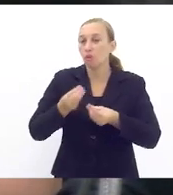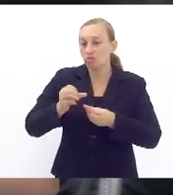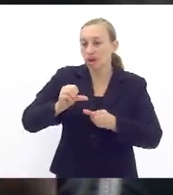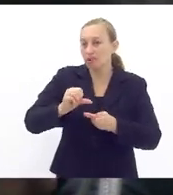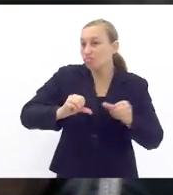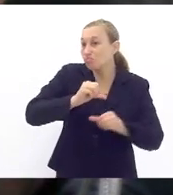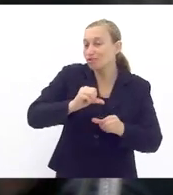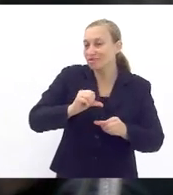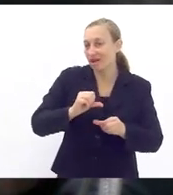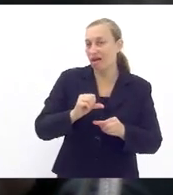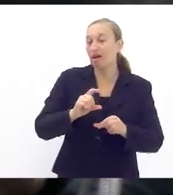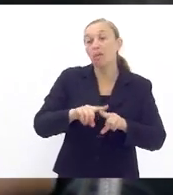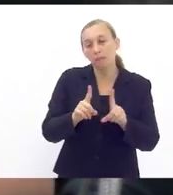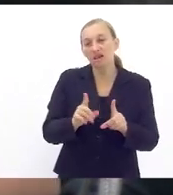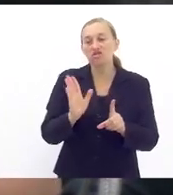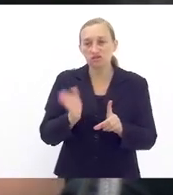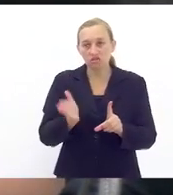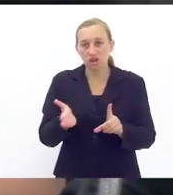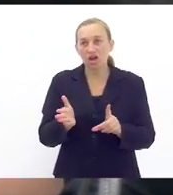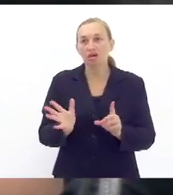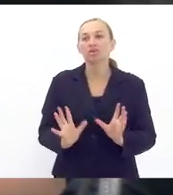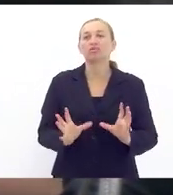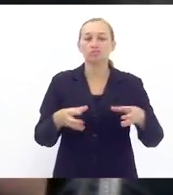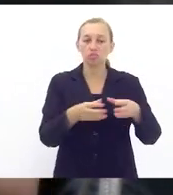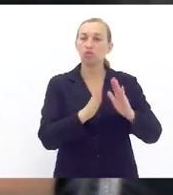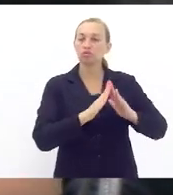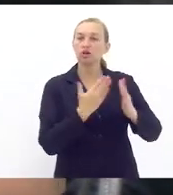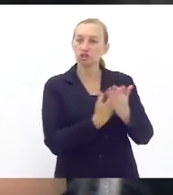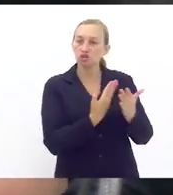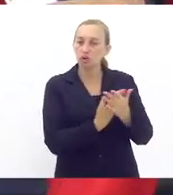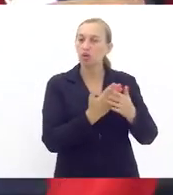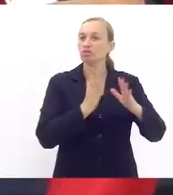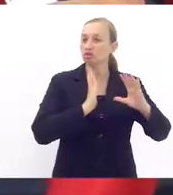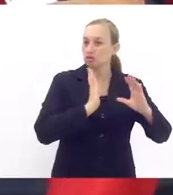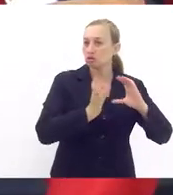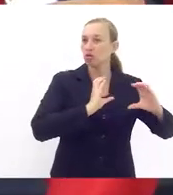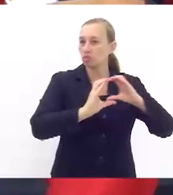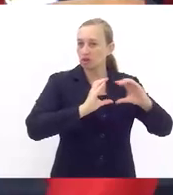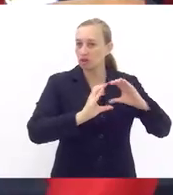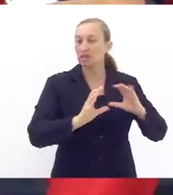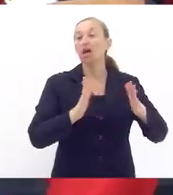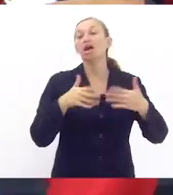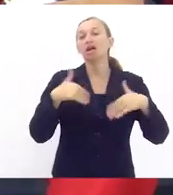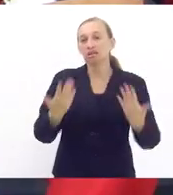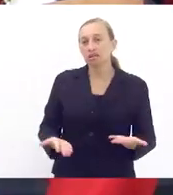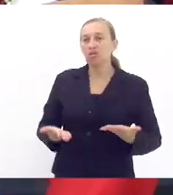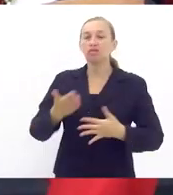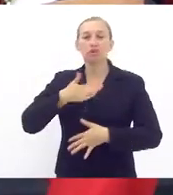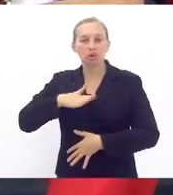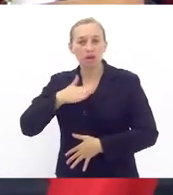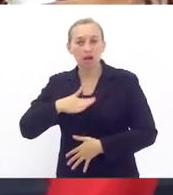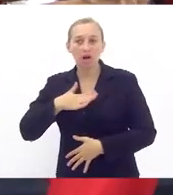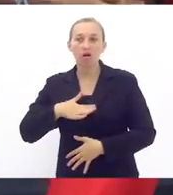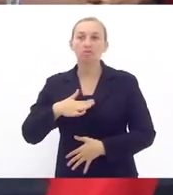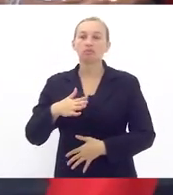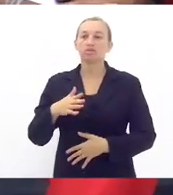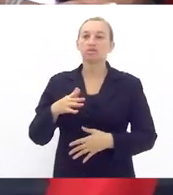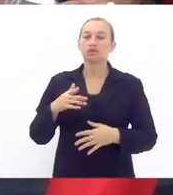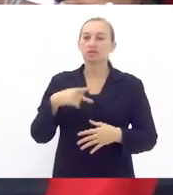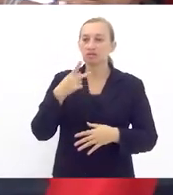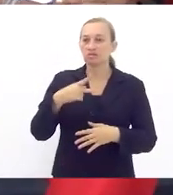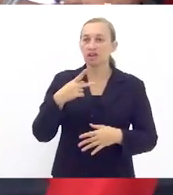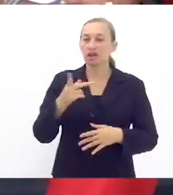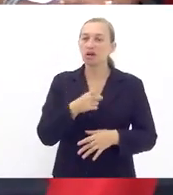para estar mas a gente já esteve com a comunidade escolar Então me sinto muito tranquila de passar para vocês as nossas